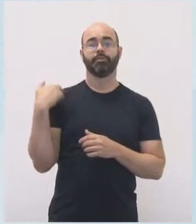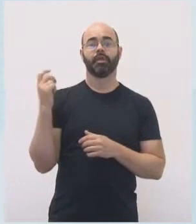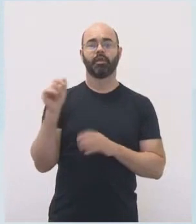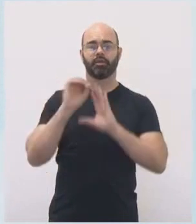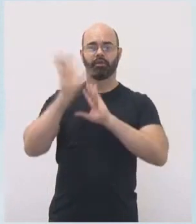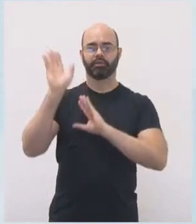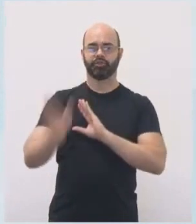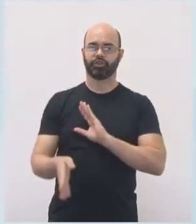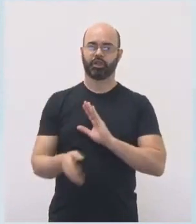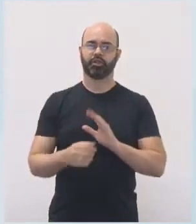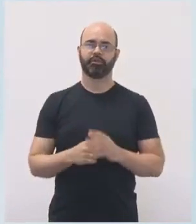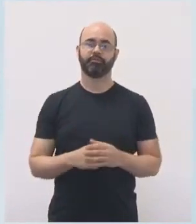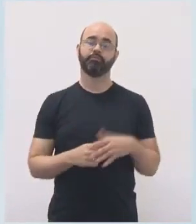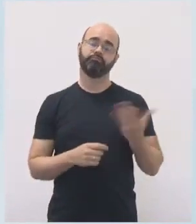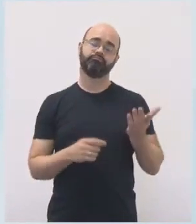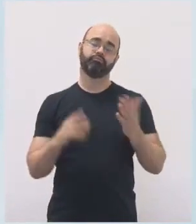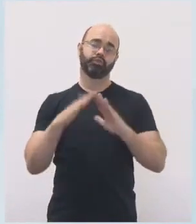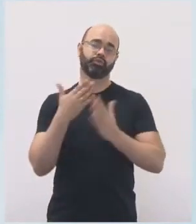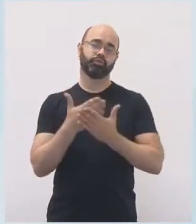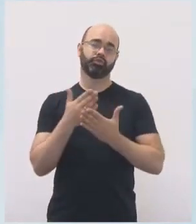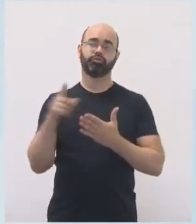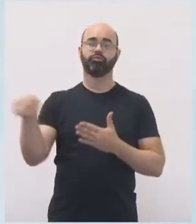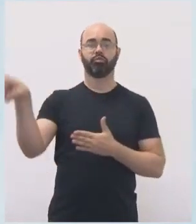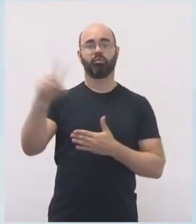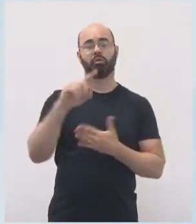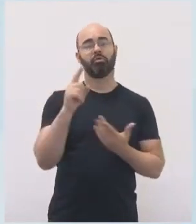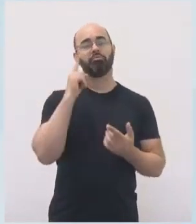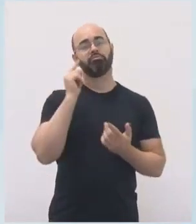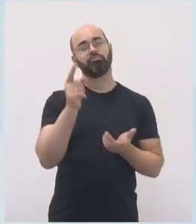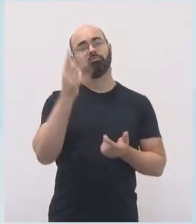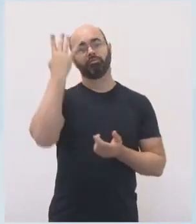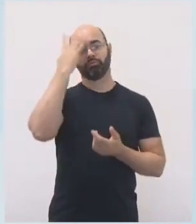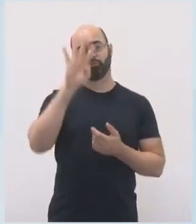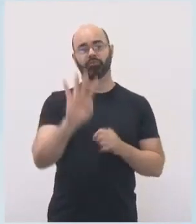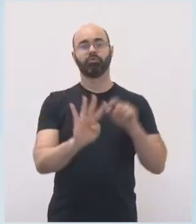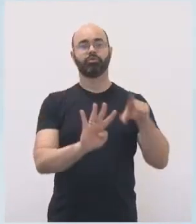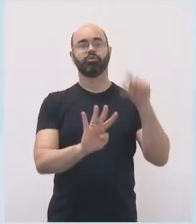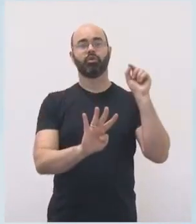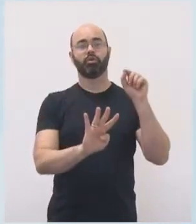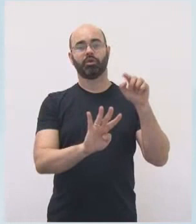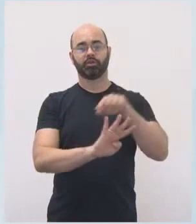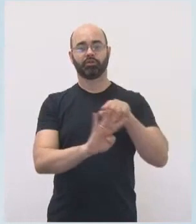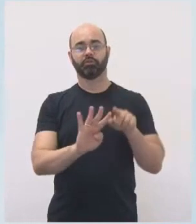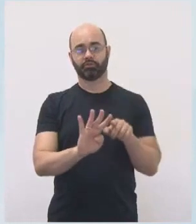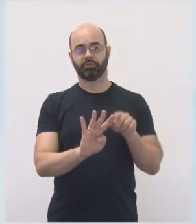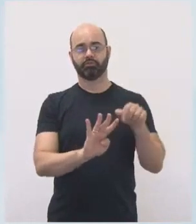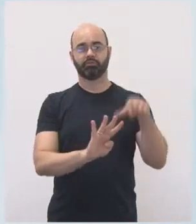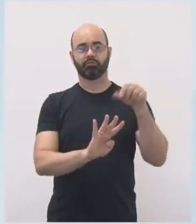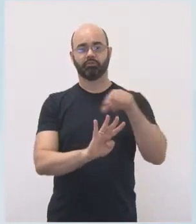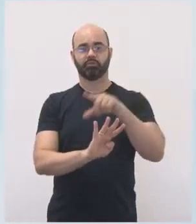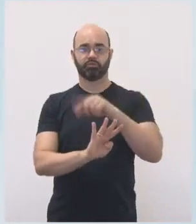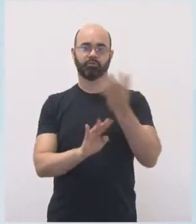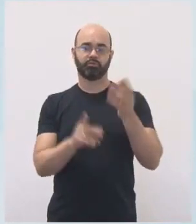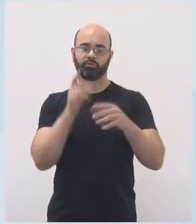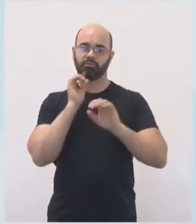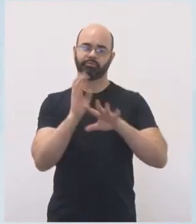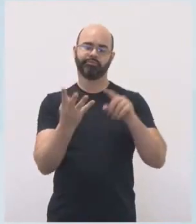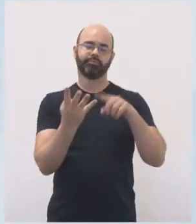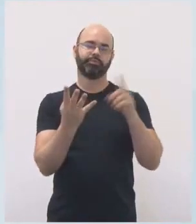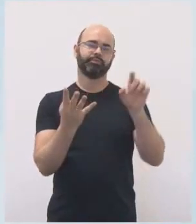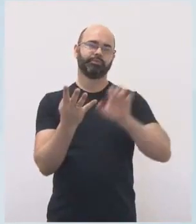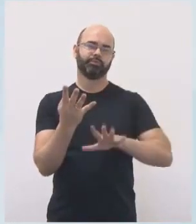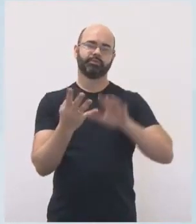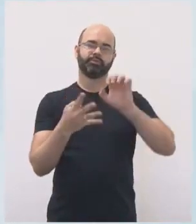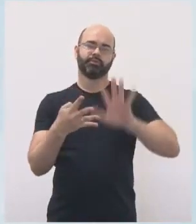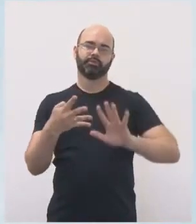coisa. E aí a unidade escolar, então, escolhe 4 dias para desenvolver essas atividades, sendo cada dia uma atividade, ou